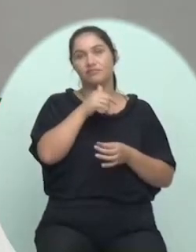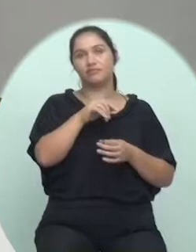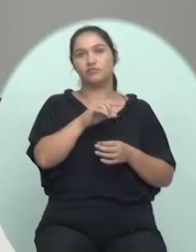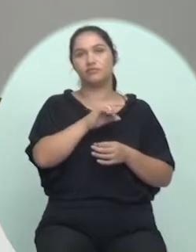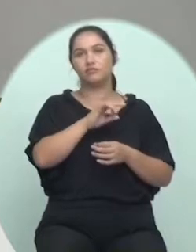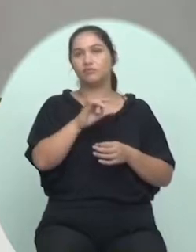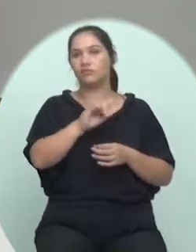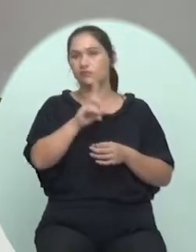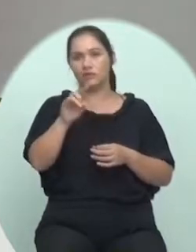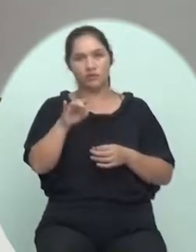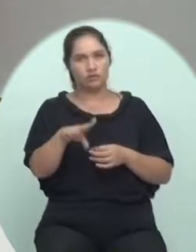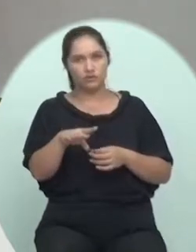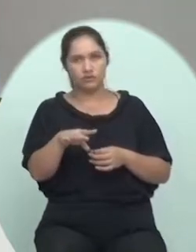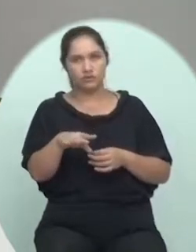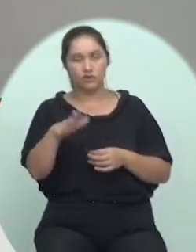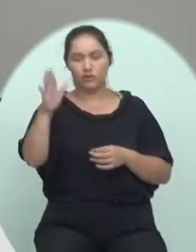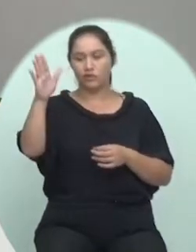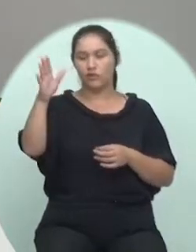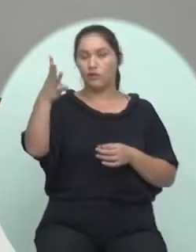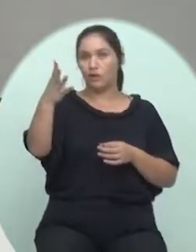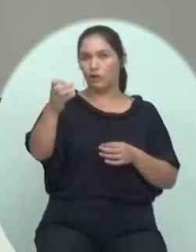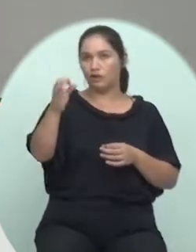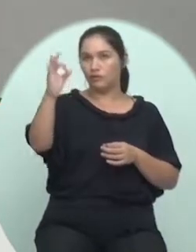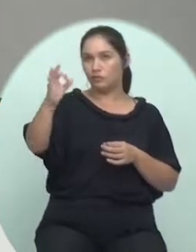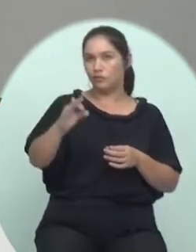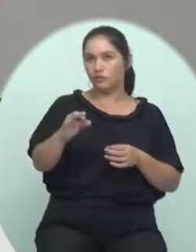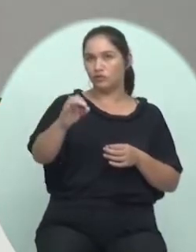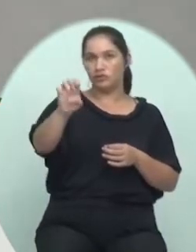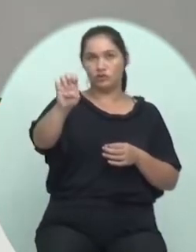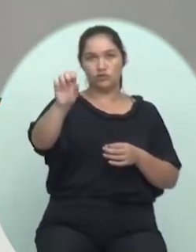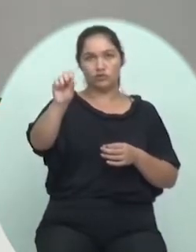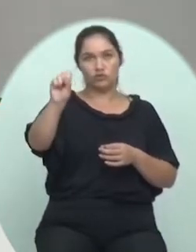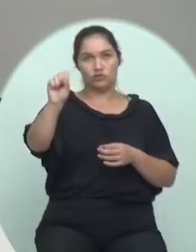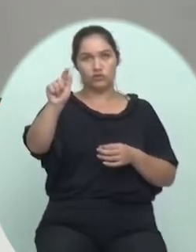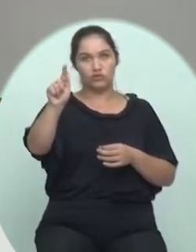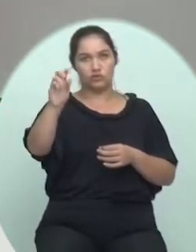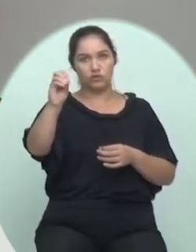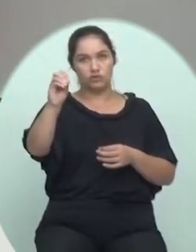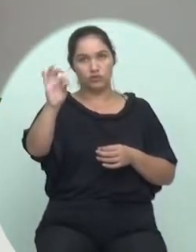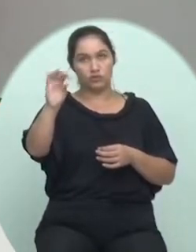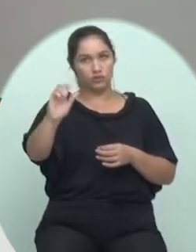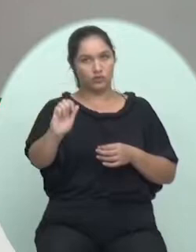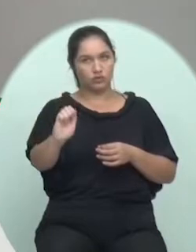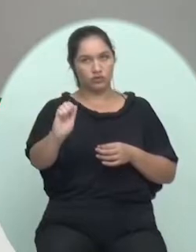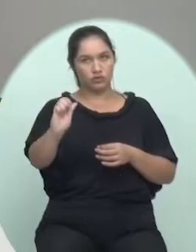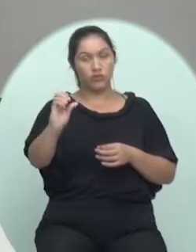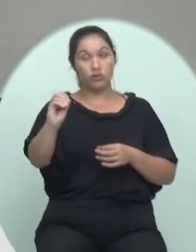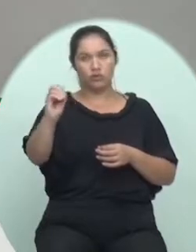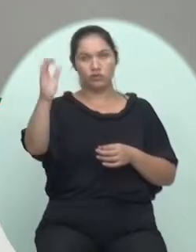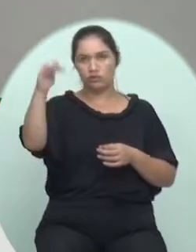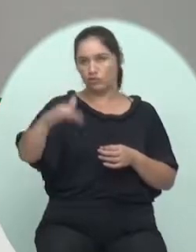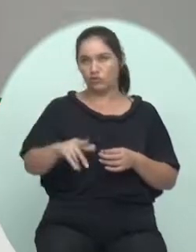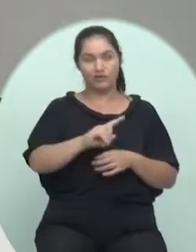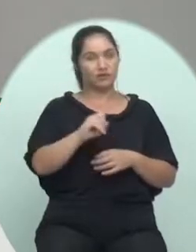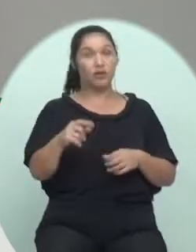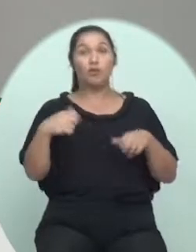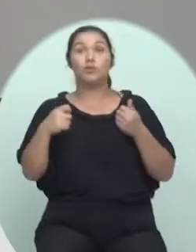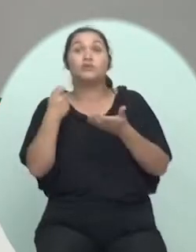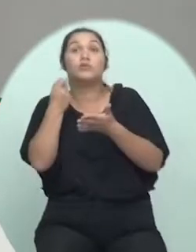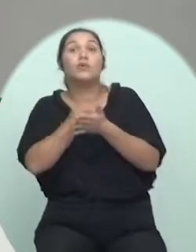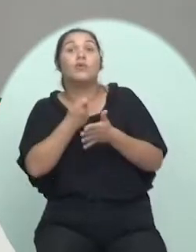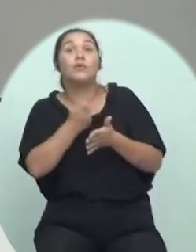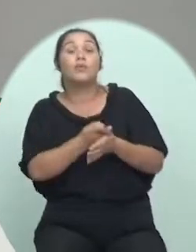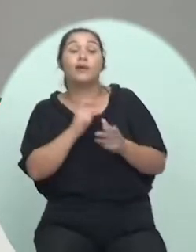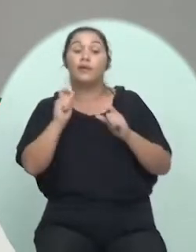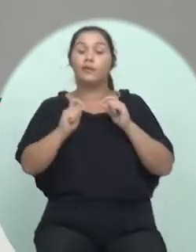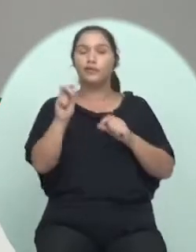reduzir 40% do esgoto, que no final vai representar 20% de toda a fatura. Não. Nós temos é que cobrar aquilo que se